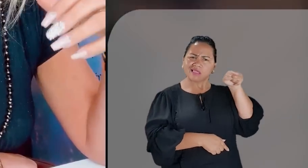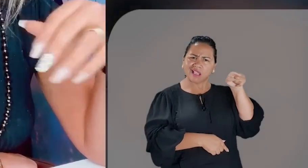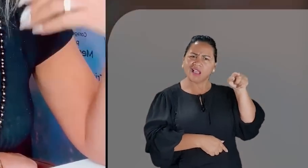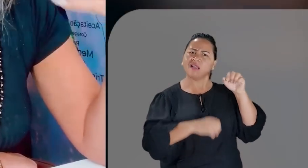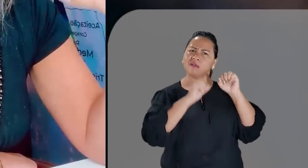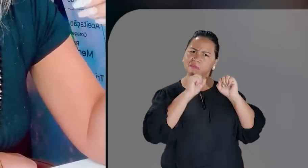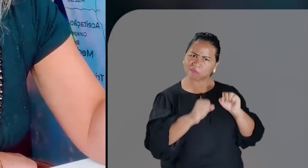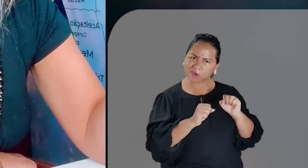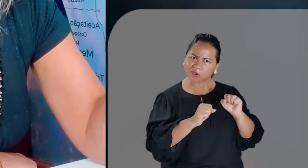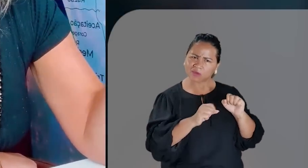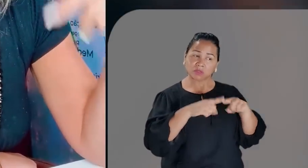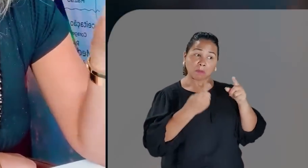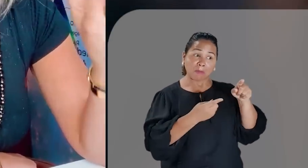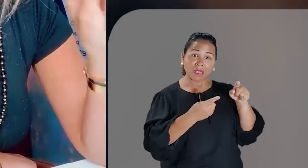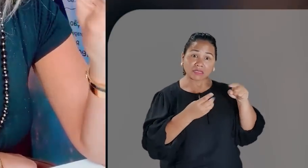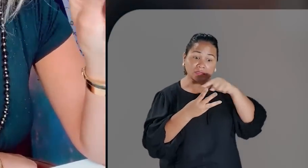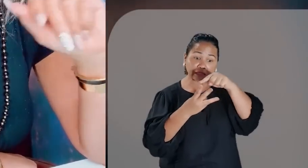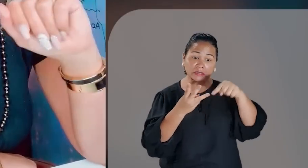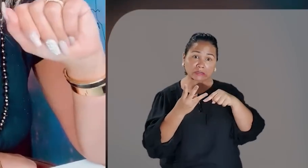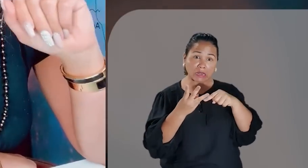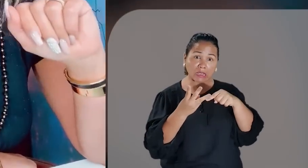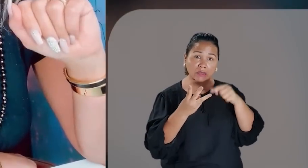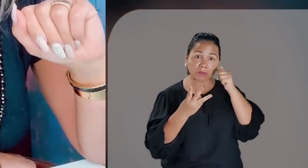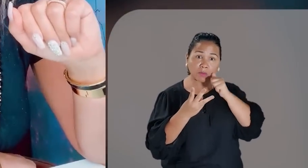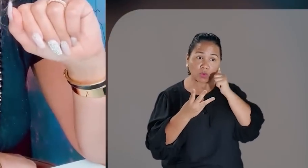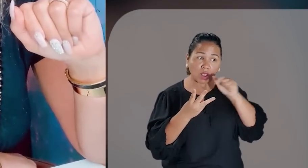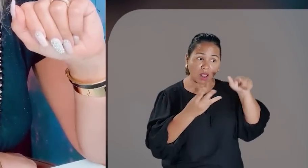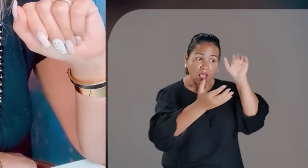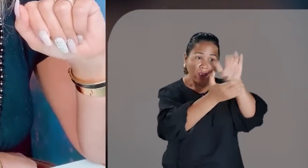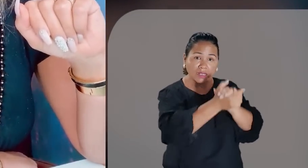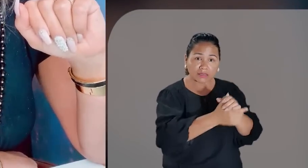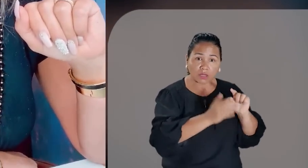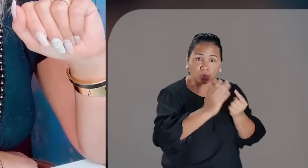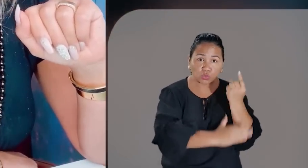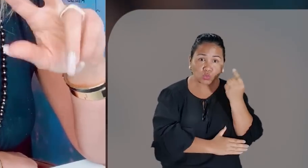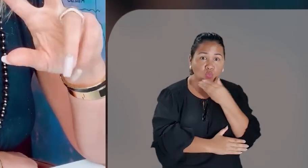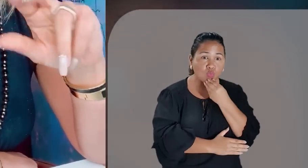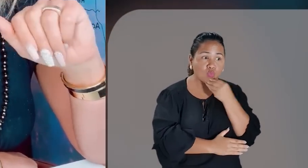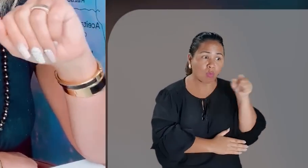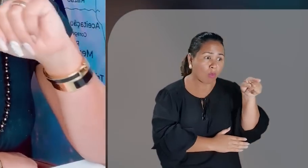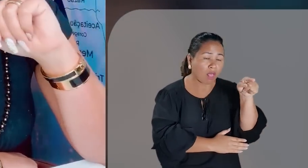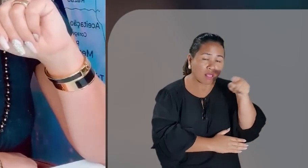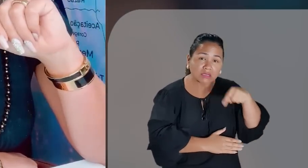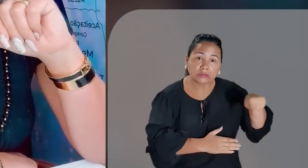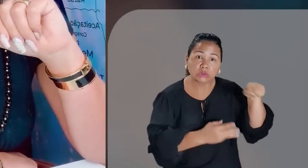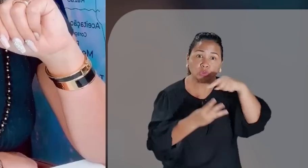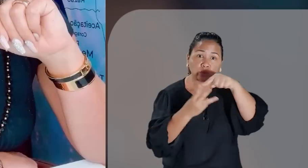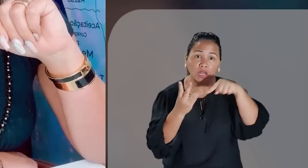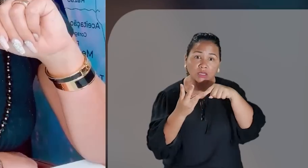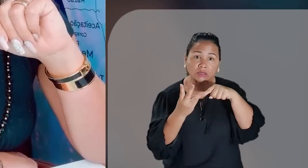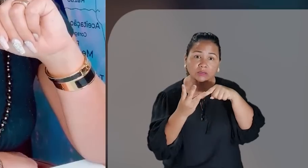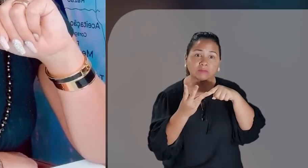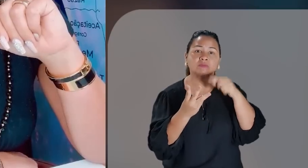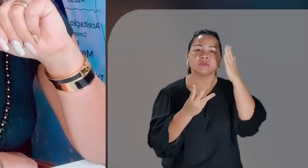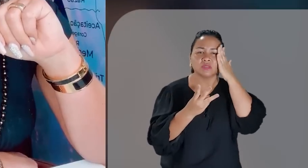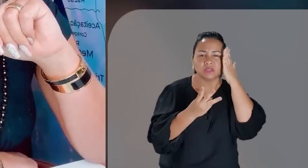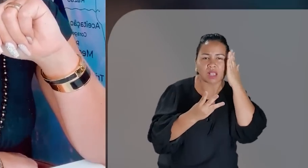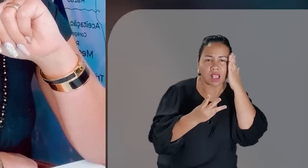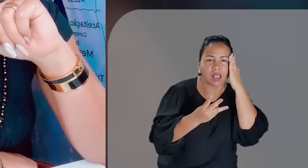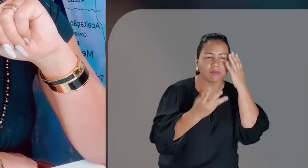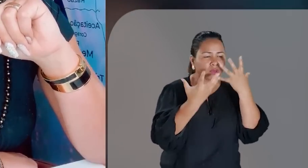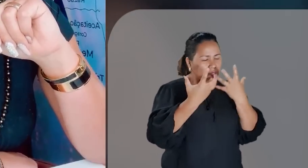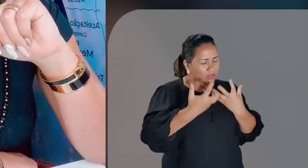como história pra boi dormir pra justificar que você pode fazer uma coisa dessas, nesse país as duas esposas, elas